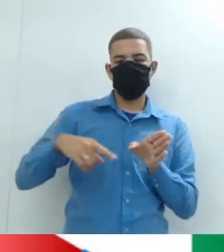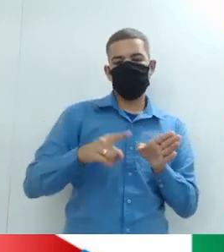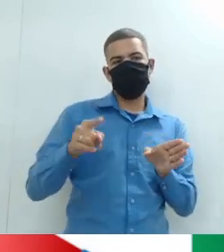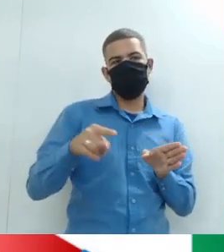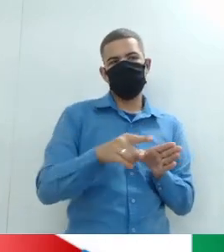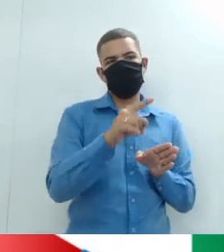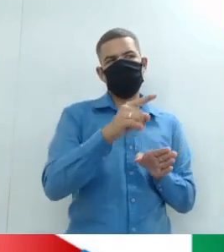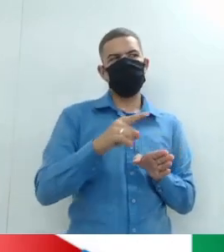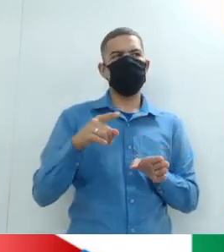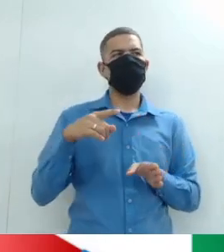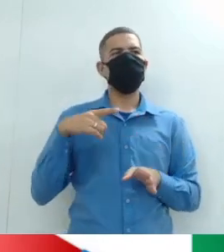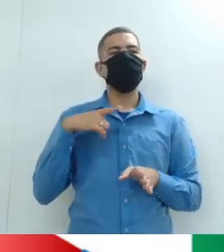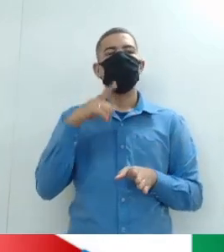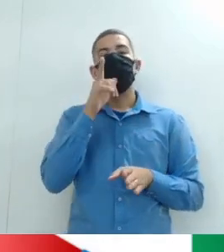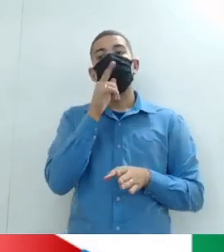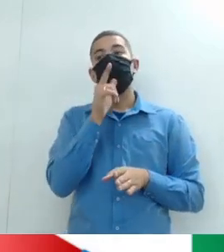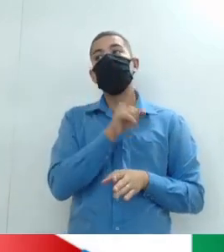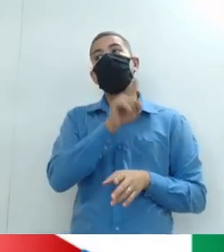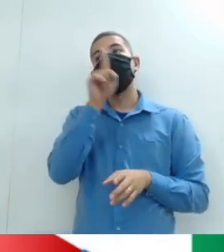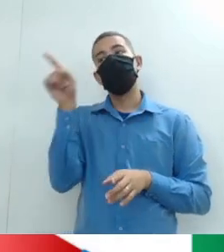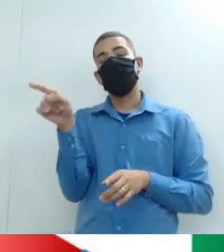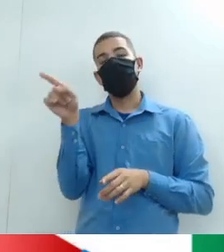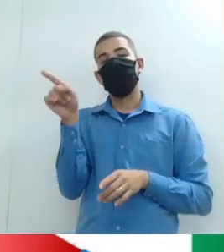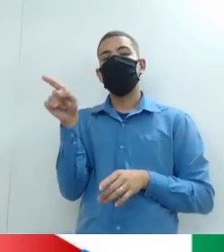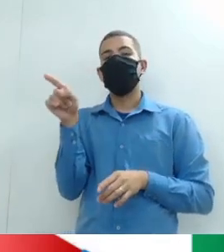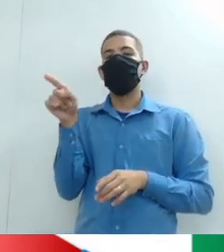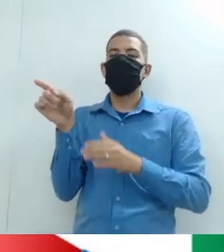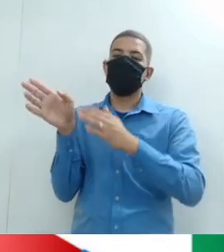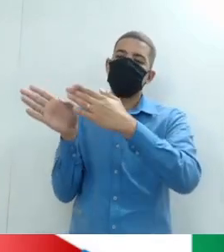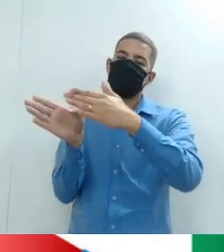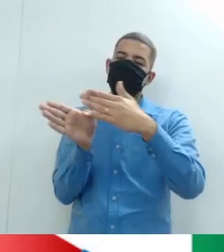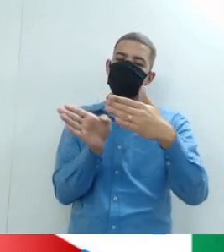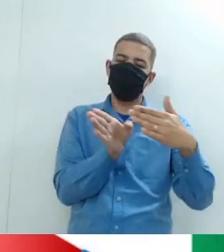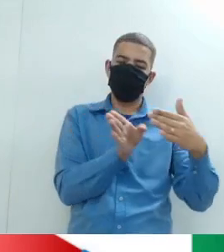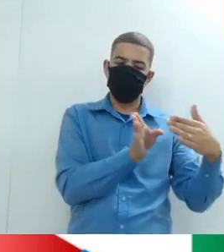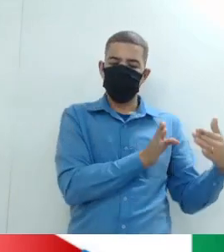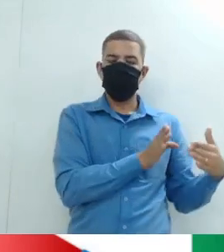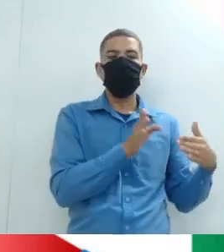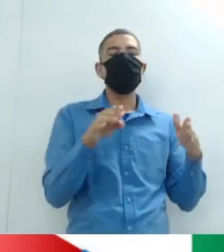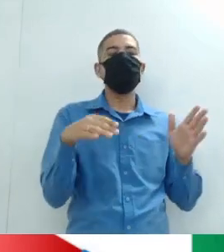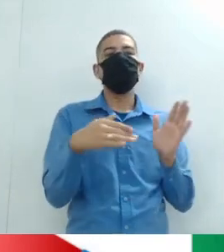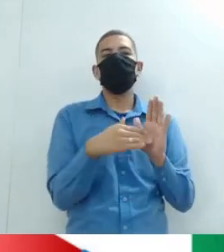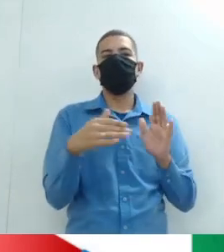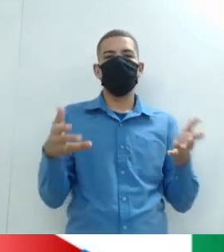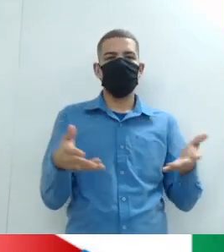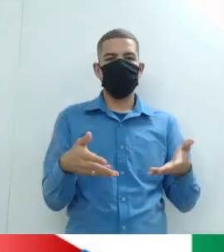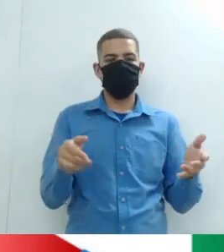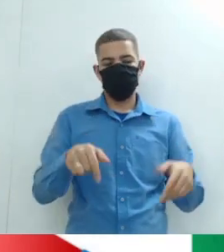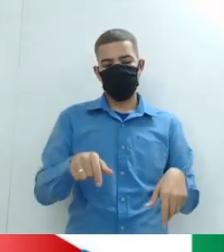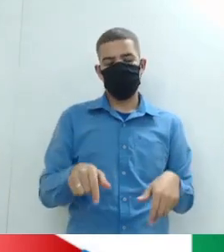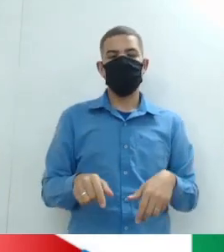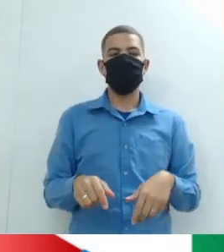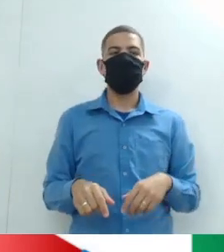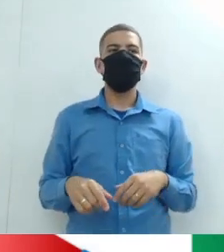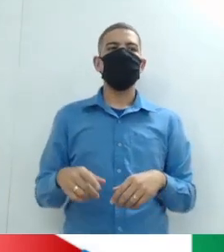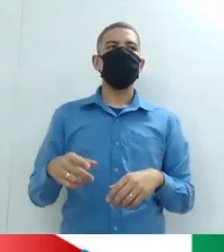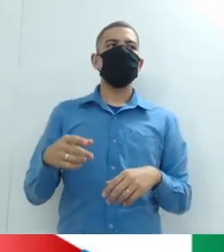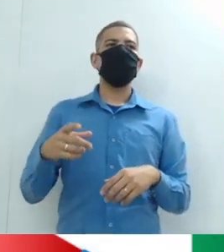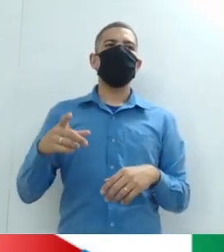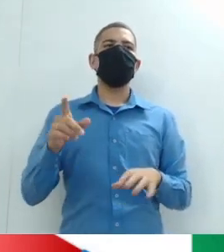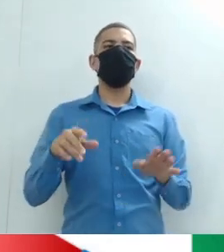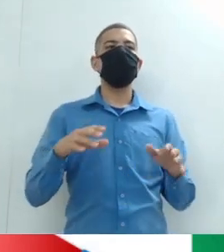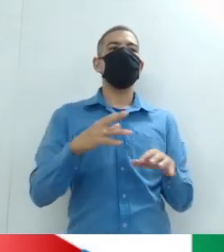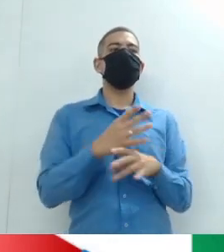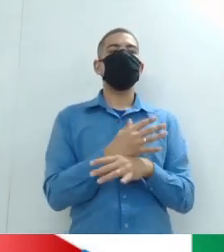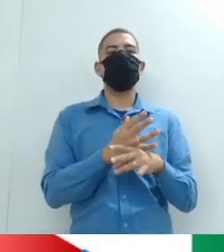essa ideia. Vamos pegar a água daquele reservatório e levar até a cidade, já que a cidade não pode ser levada